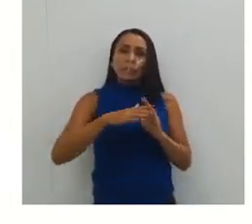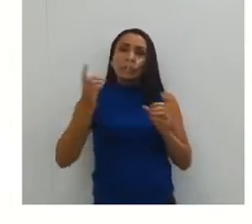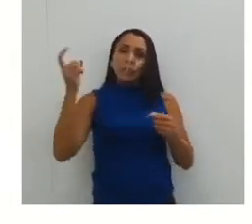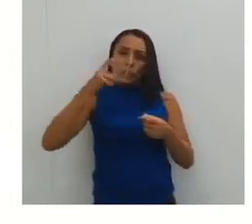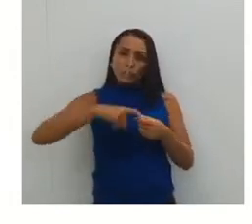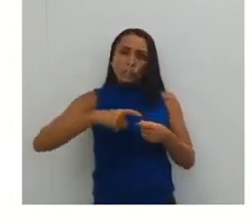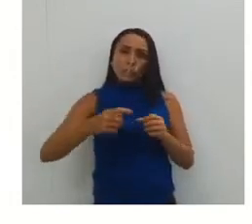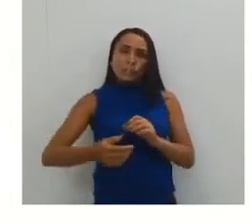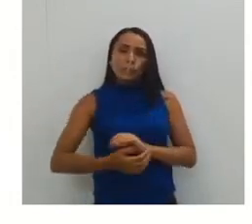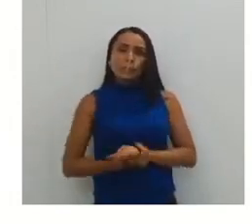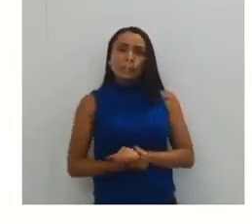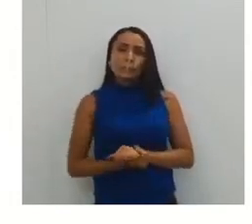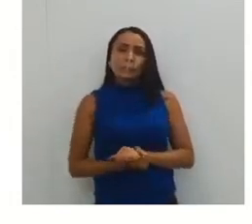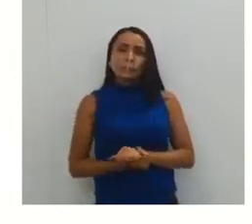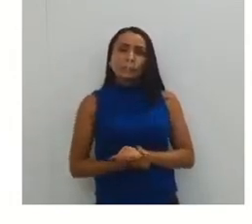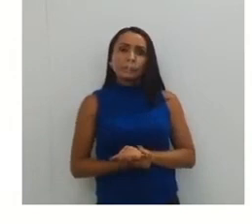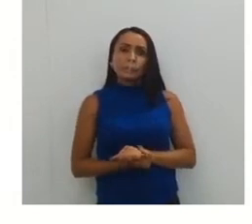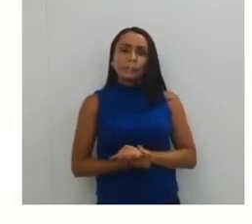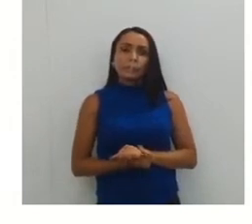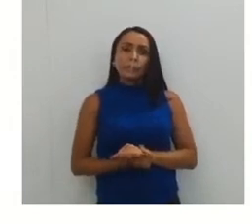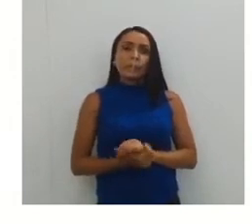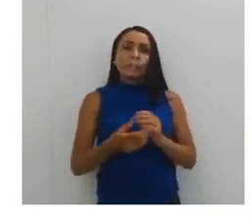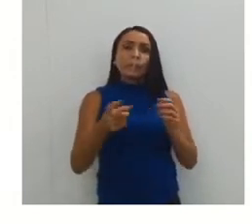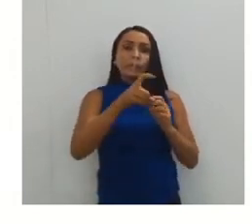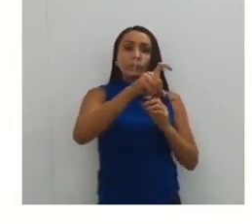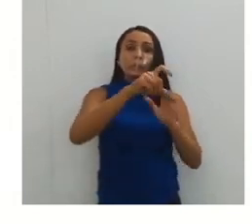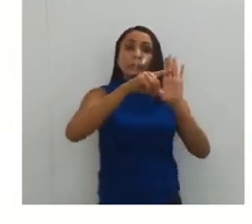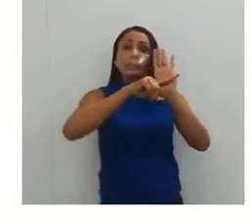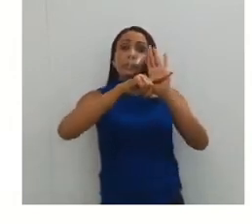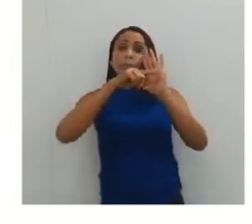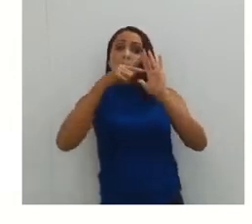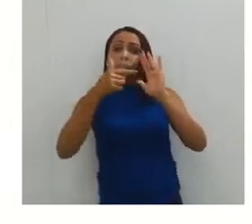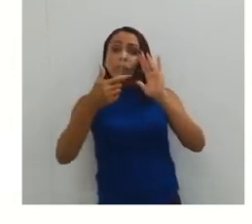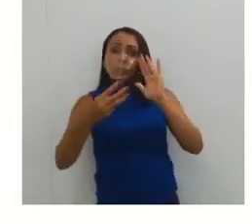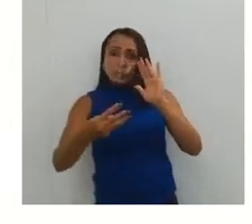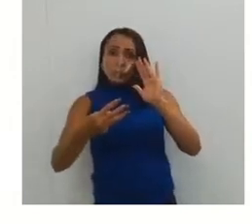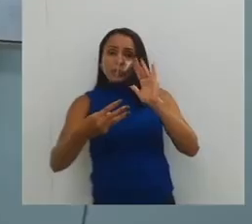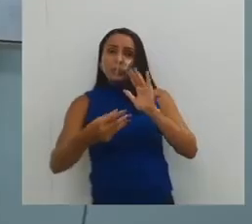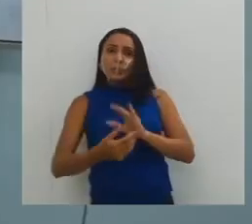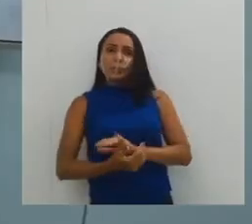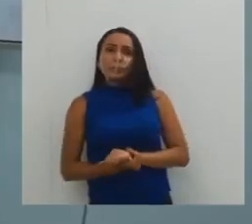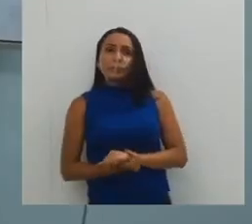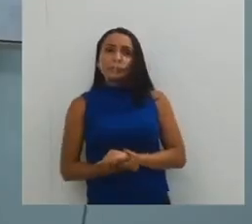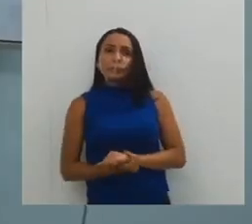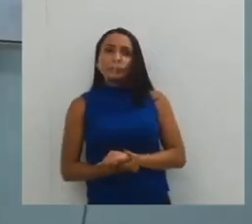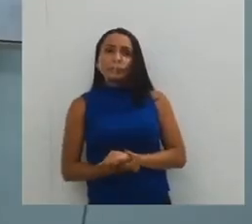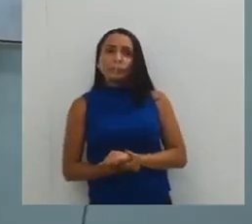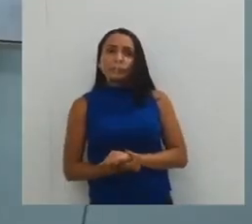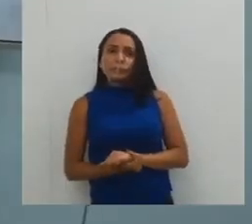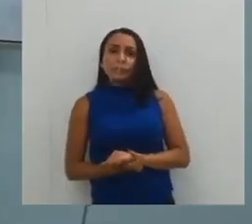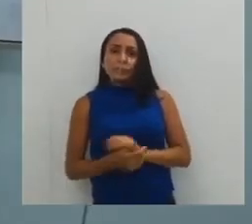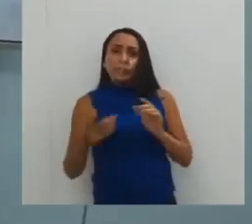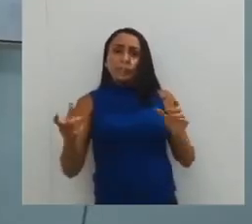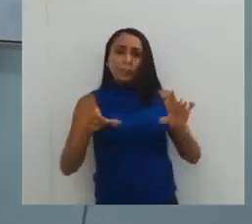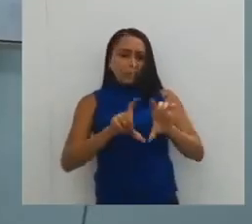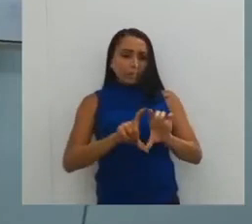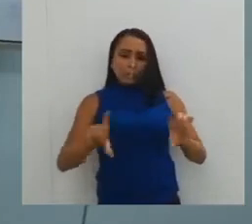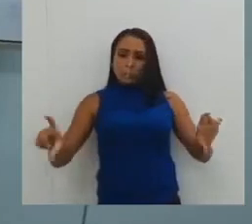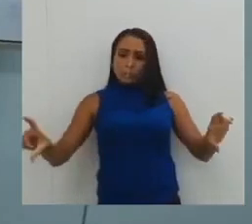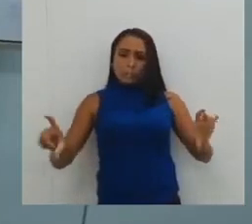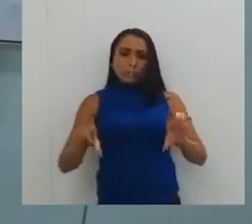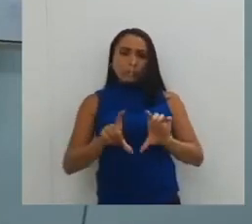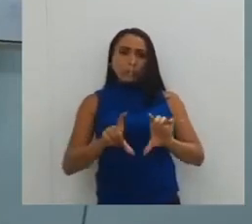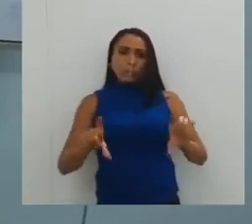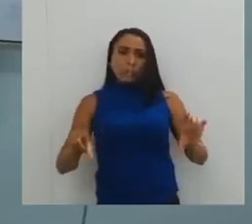ó, vermelho aí. Ficou quem? X menos 3. Então, ó, esse pedaço aqui